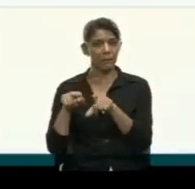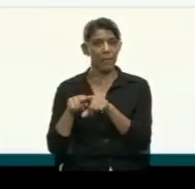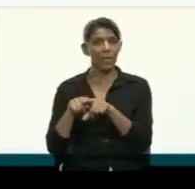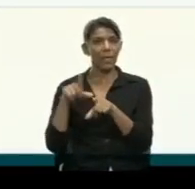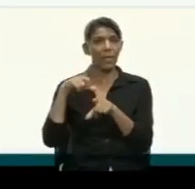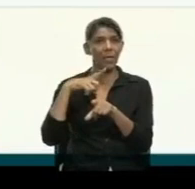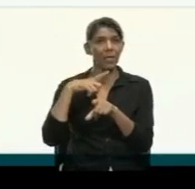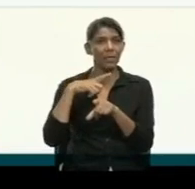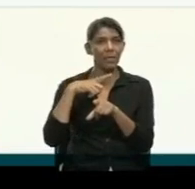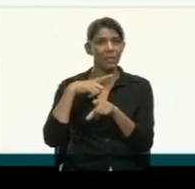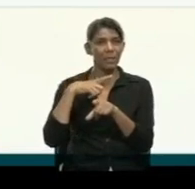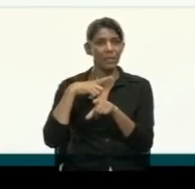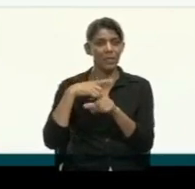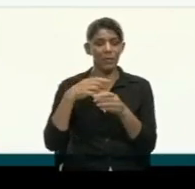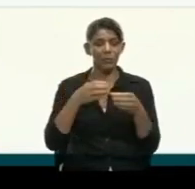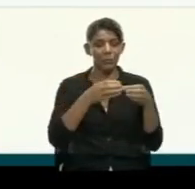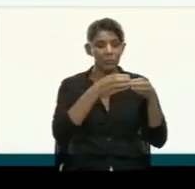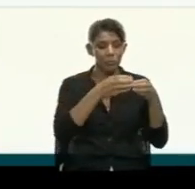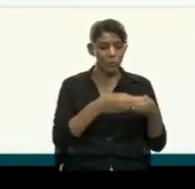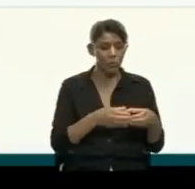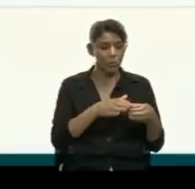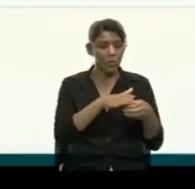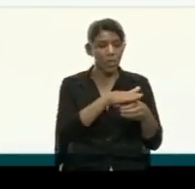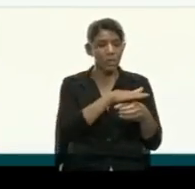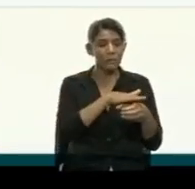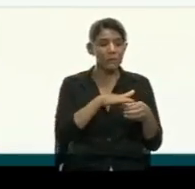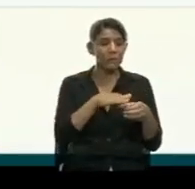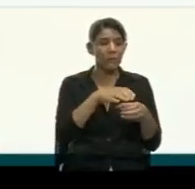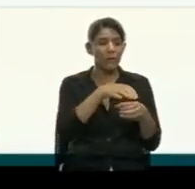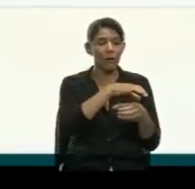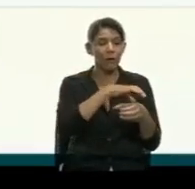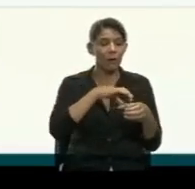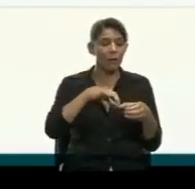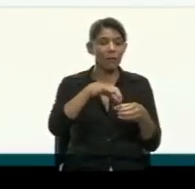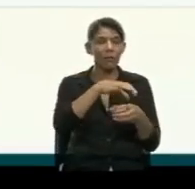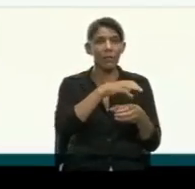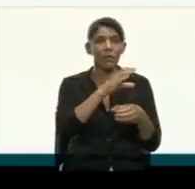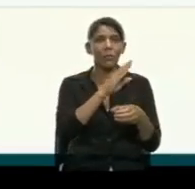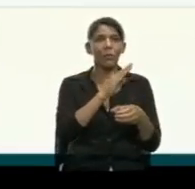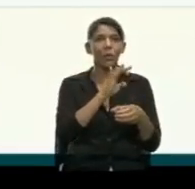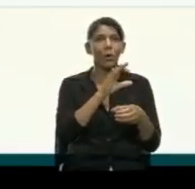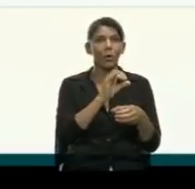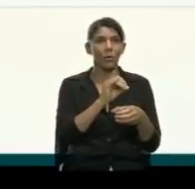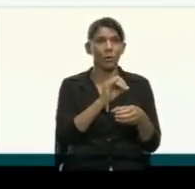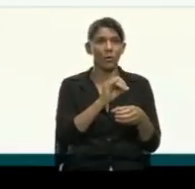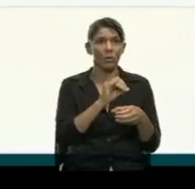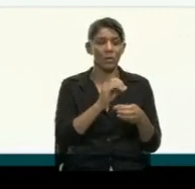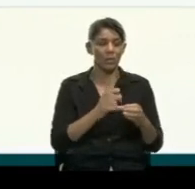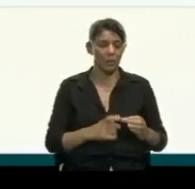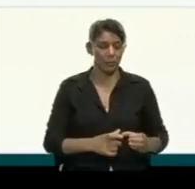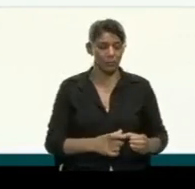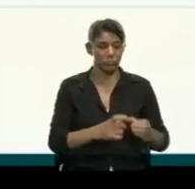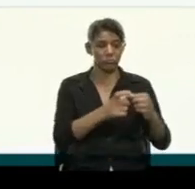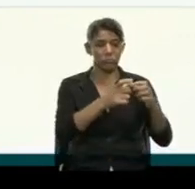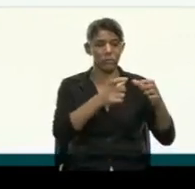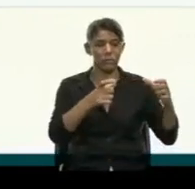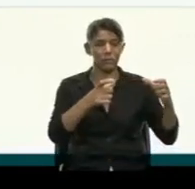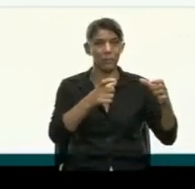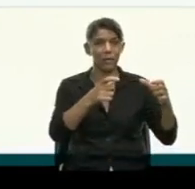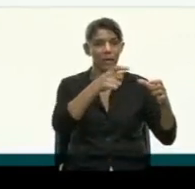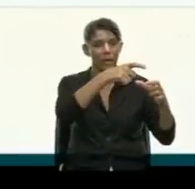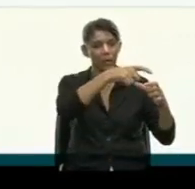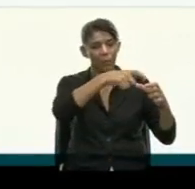onde ela tem uma cabeça, tá? Ela tem um bloco na cabeça dela. E desse bloco vem o